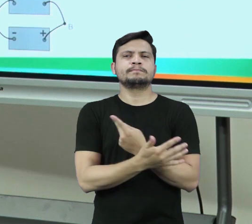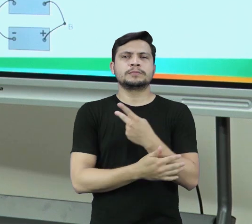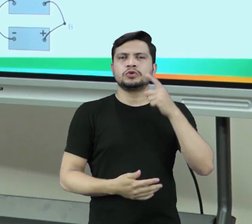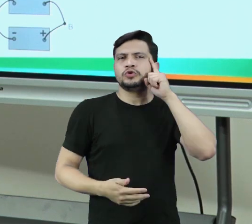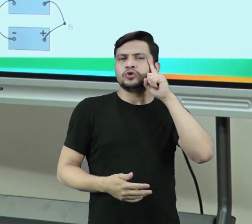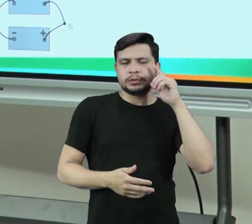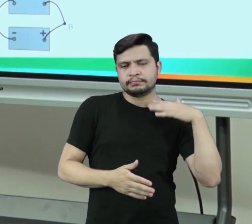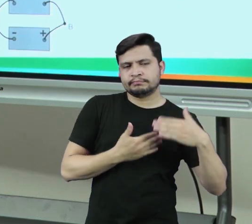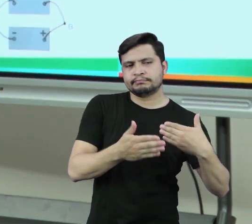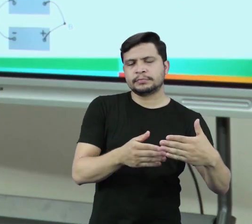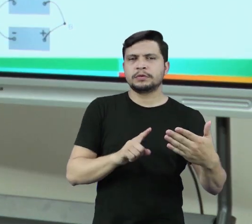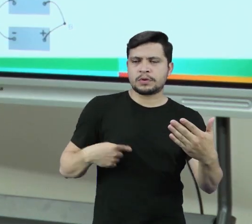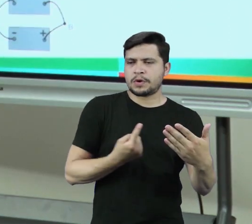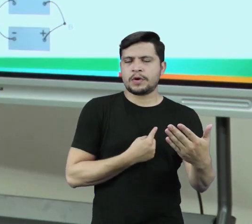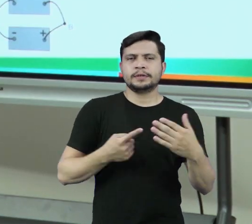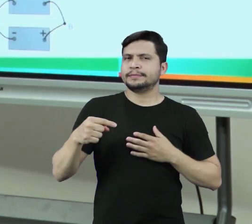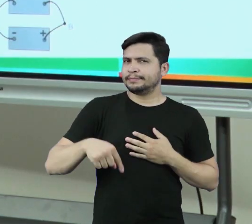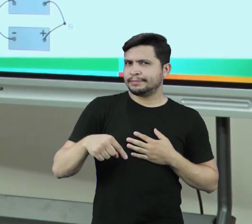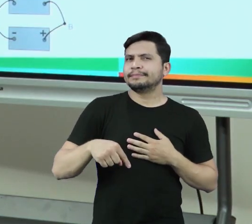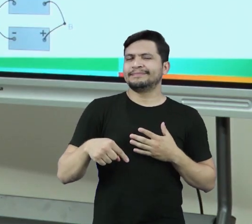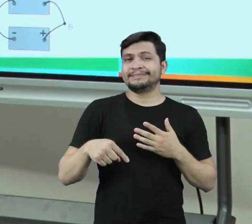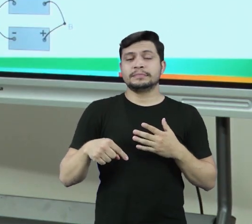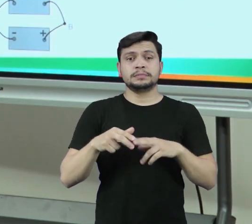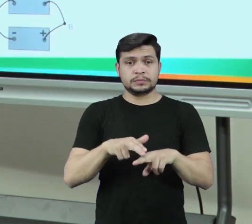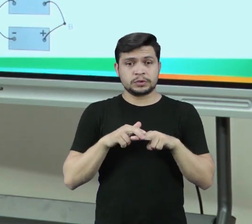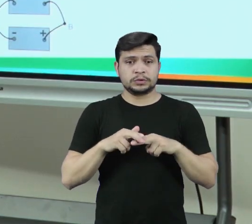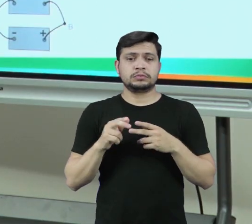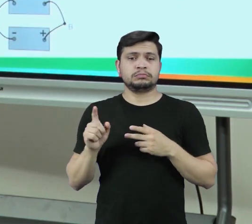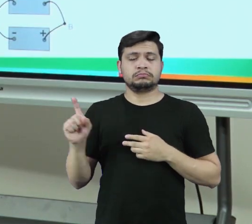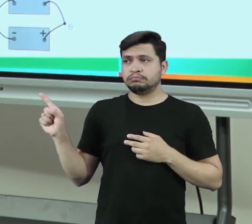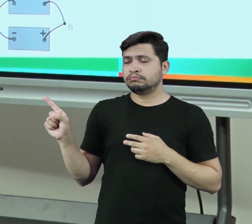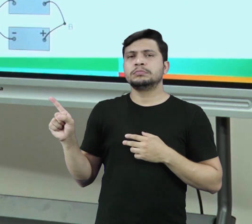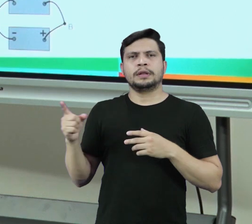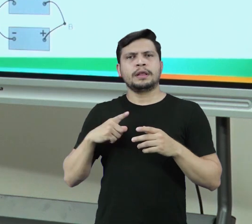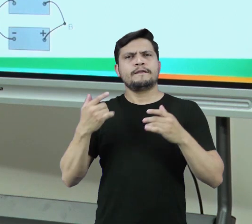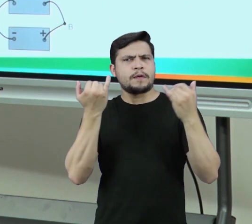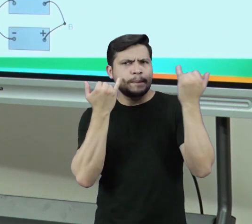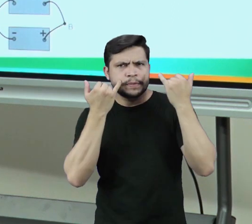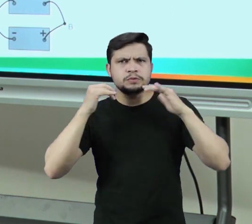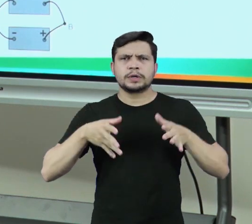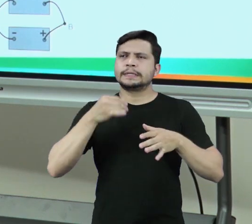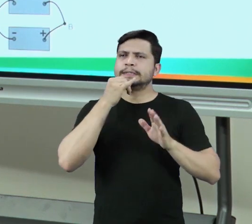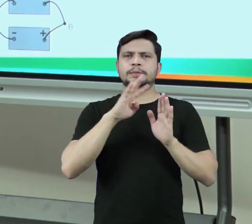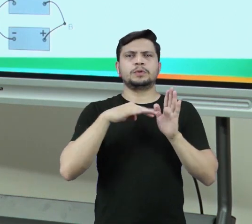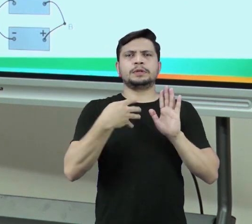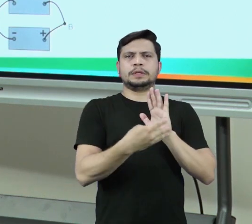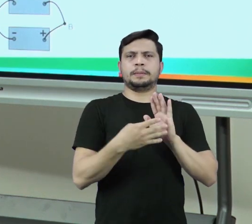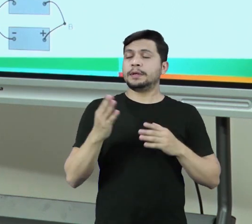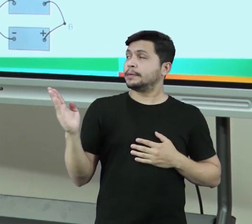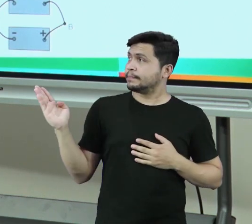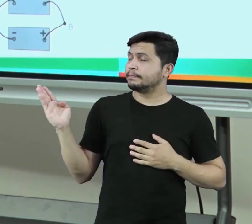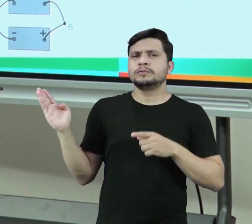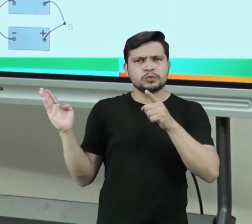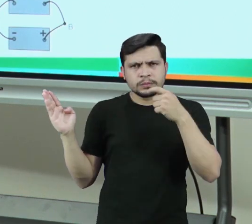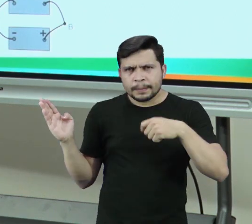aqui diretamente, e a gente com isso já seria capaz de fazer alguns cálculos. Mas ele colocou essa tabela. Essa tabela, no caso, você vai ter que analisar ela passo a